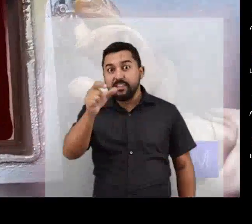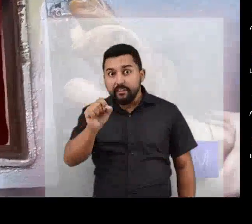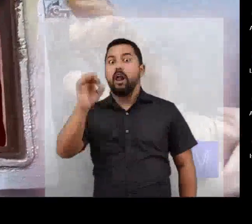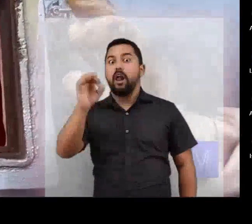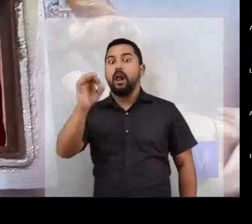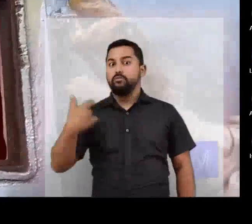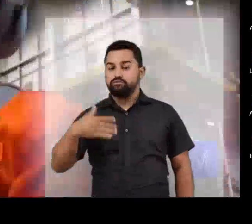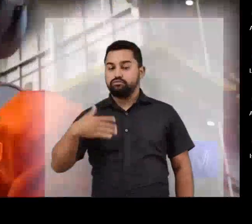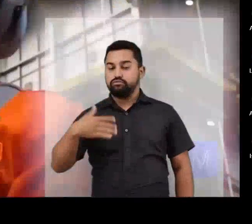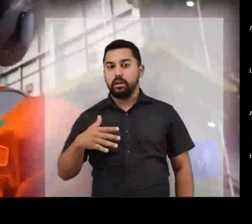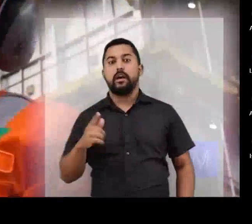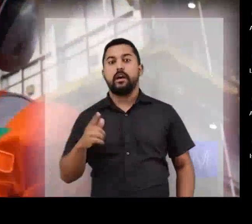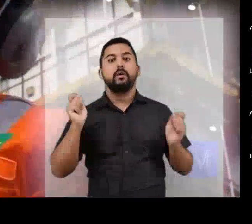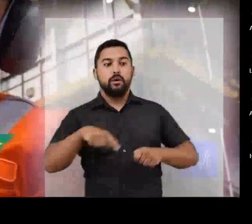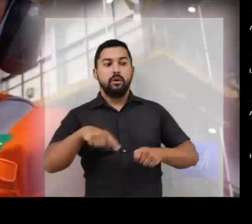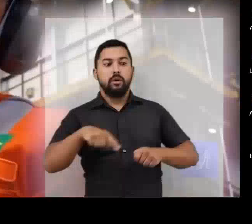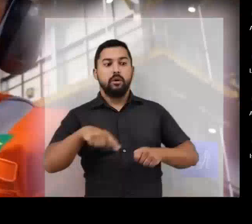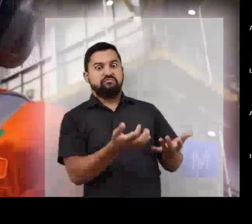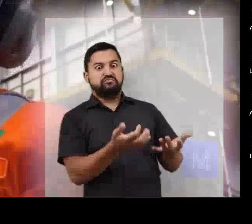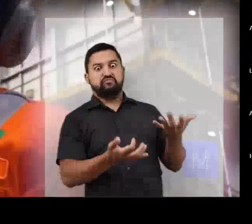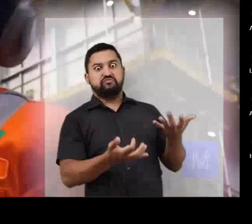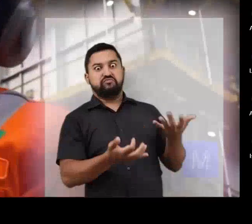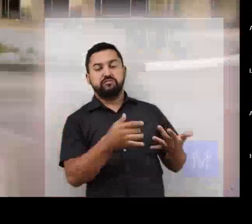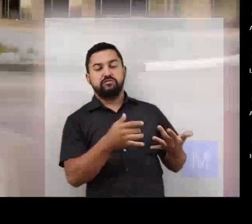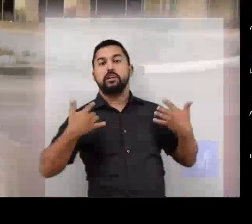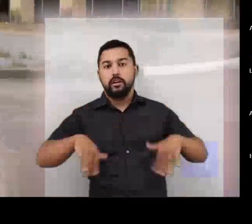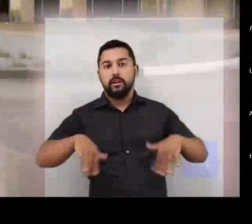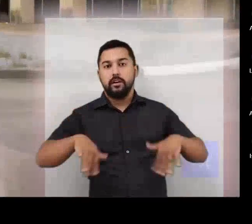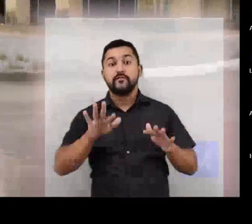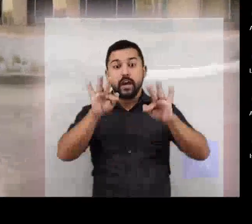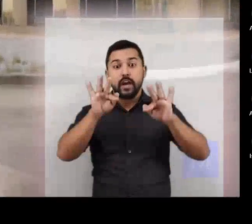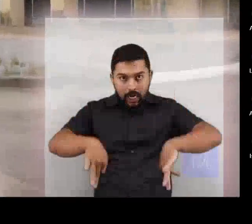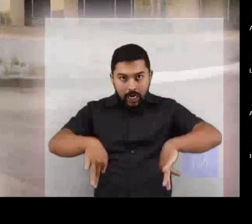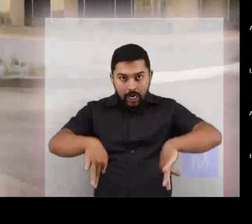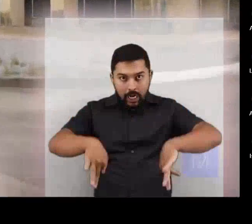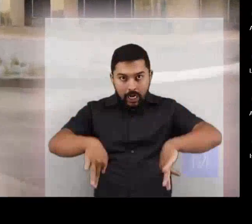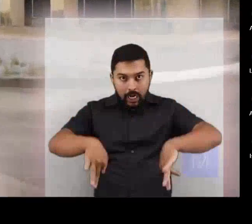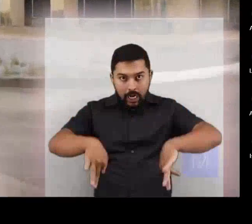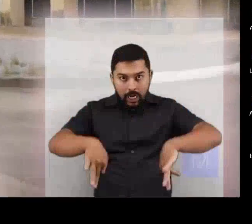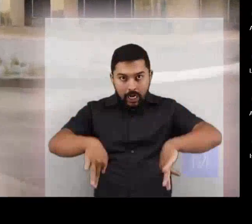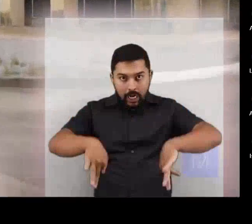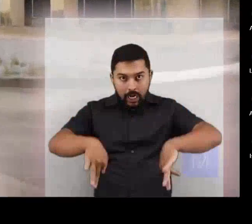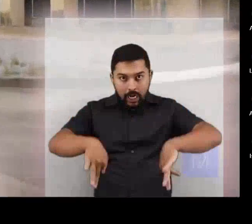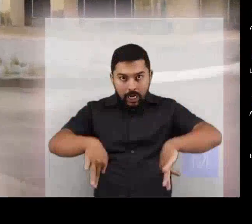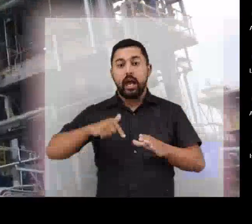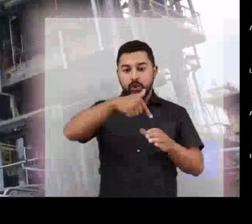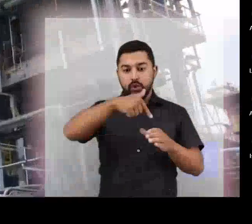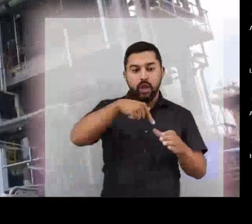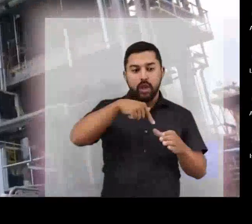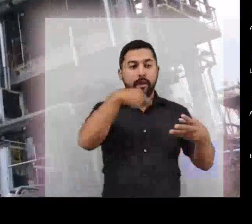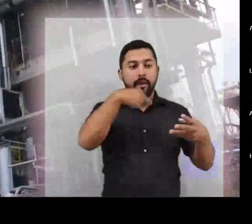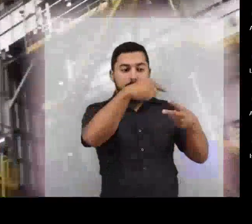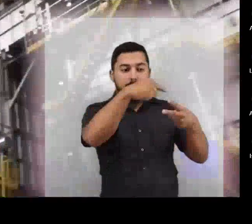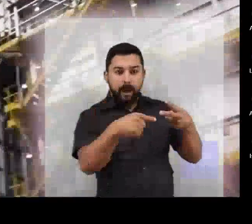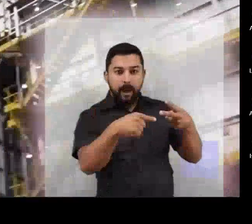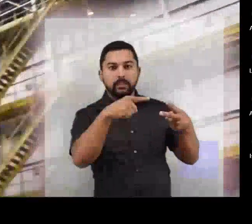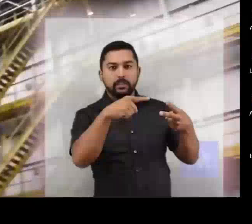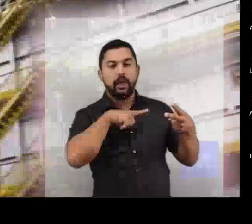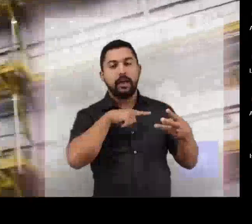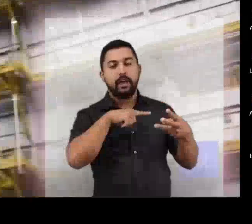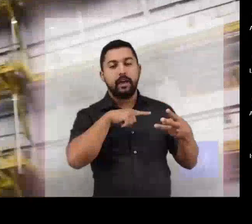870 graus Celsius. Daria tranquilo para derreter alumínio. No final do processo de remoção do enxofre, as diferentes partes da gasolina que vieram da